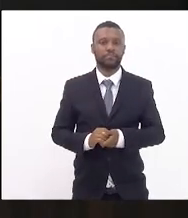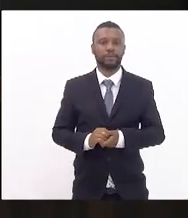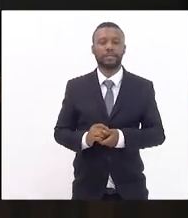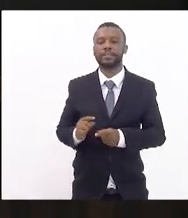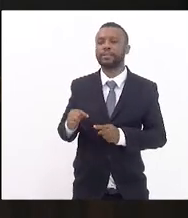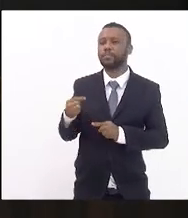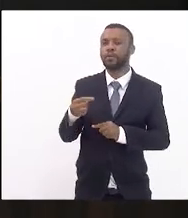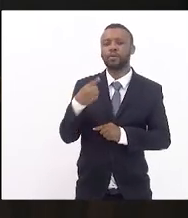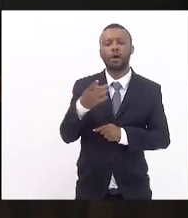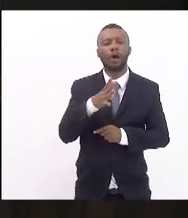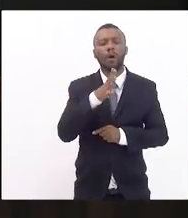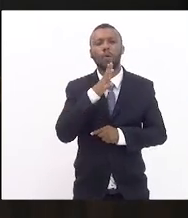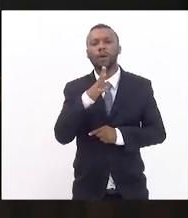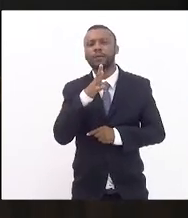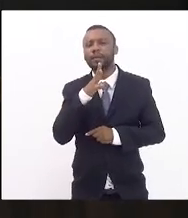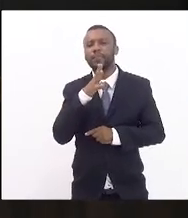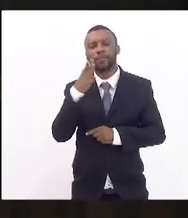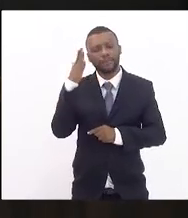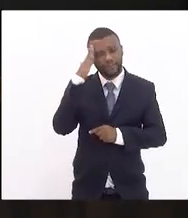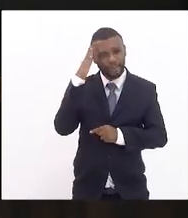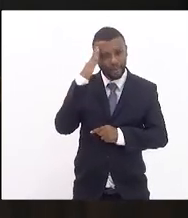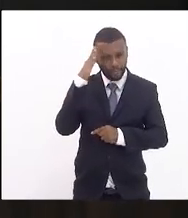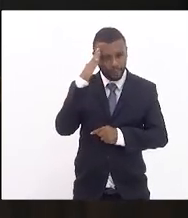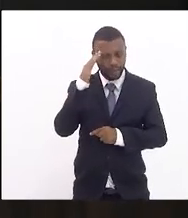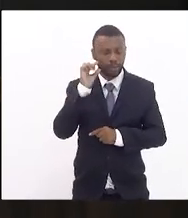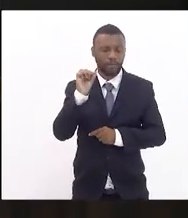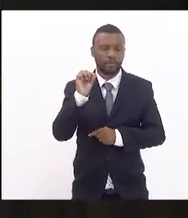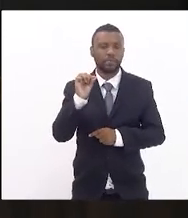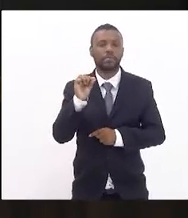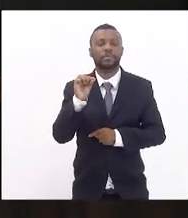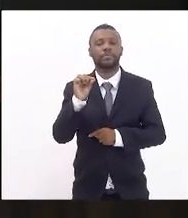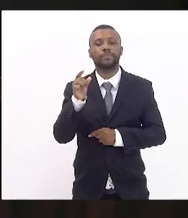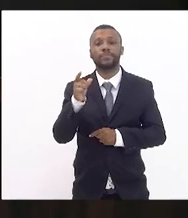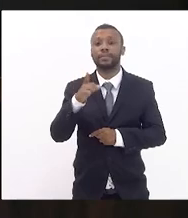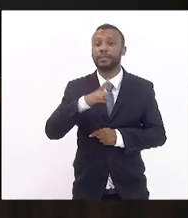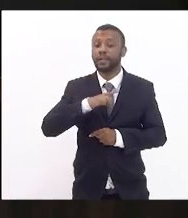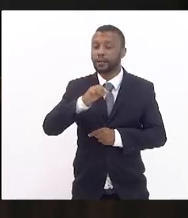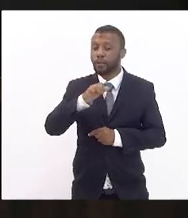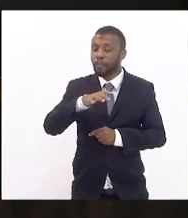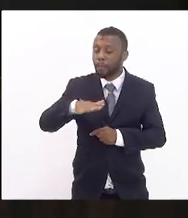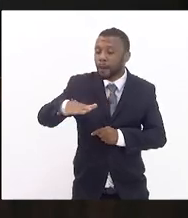nós tomamos conhecimento, deputado Eliomar, que tem um campo lá,